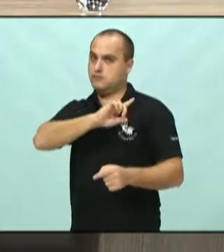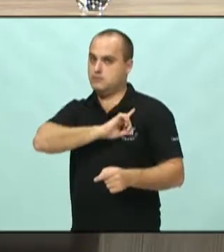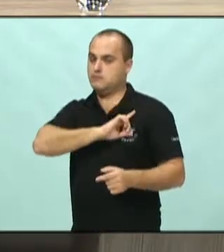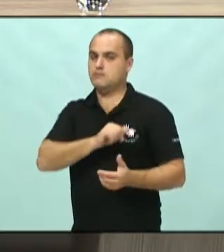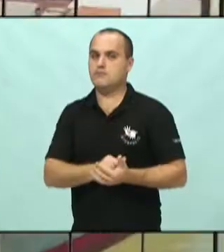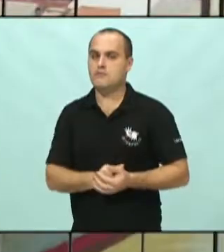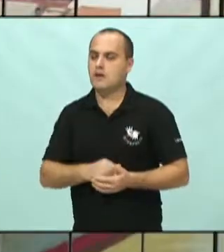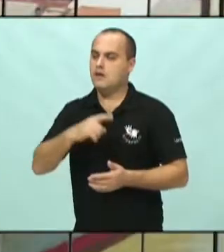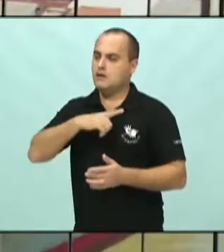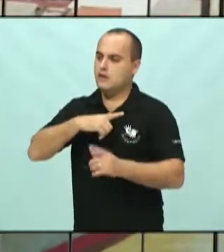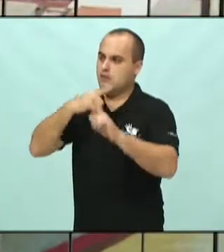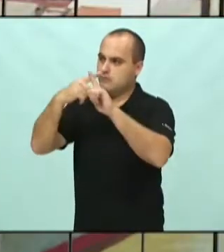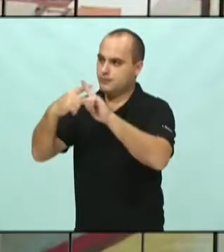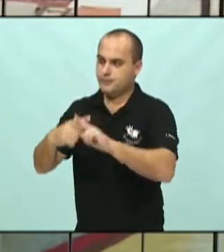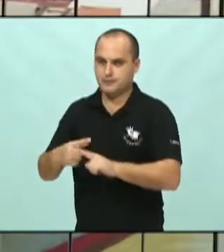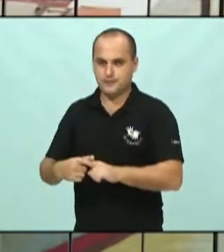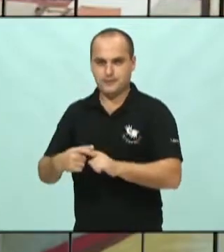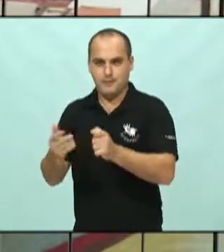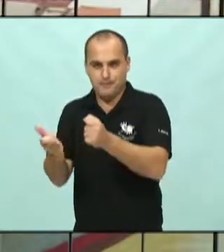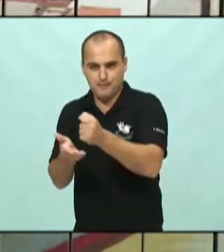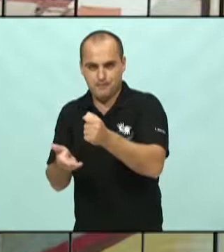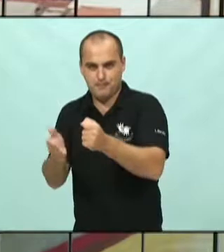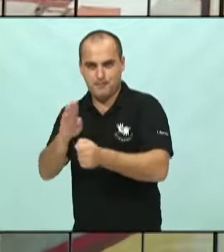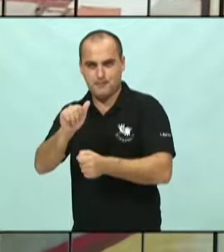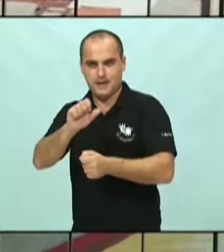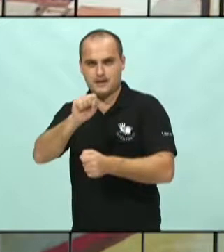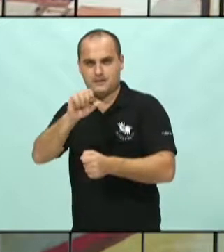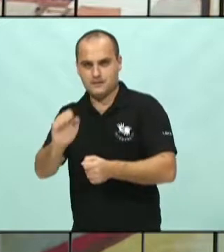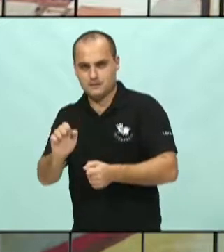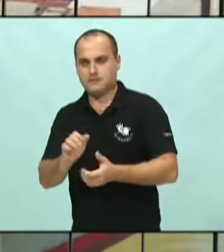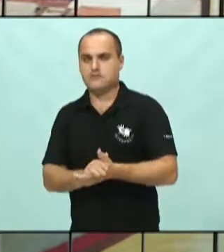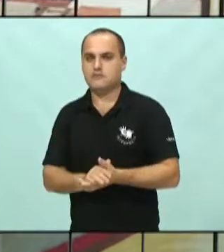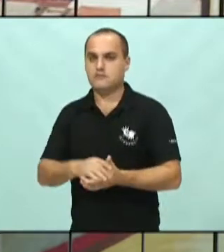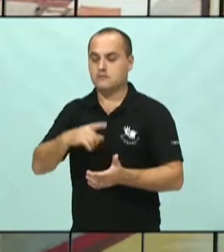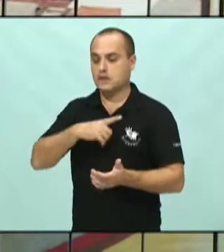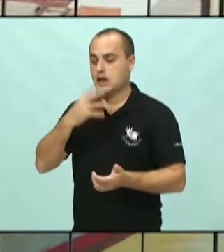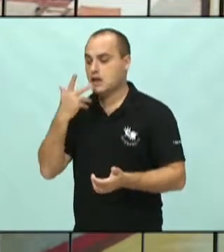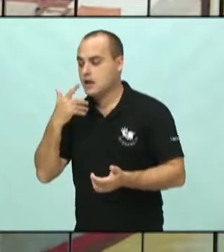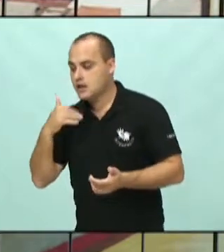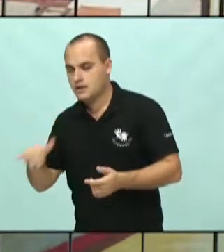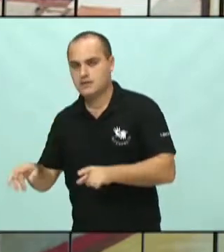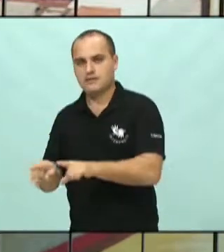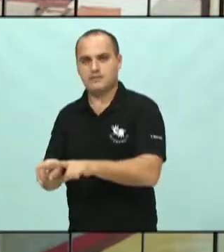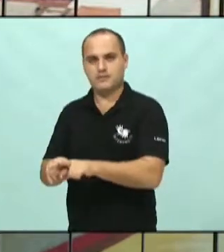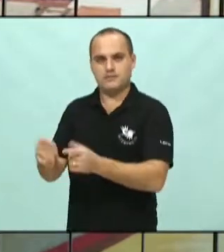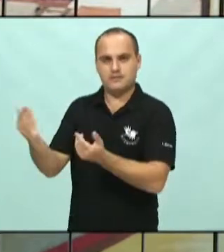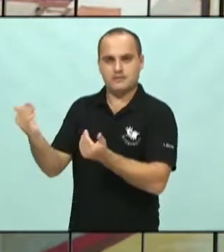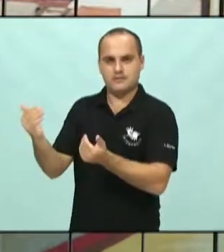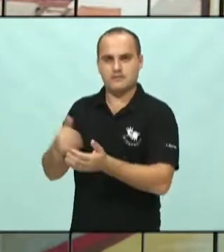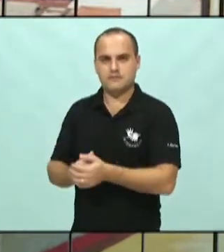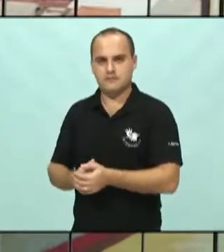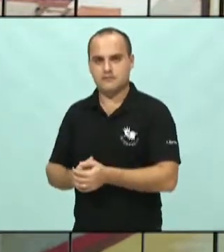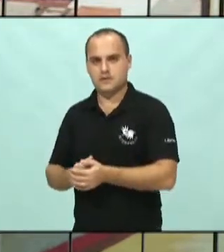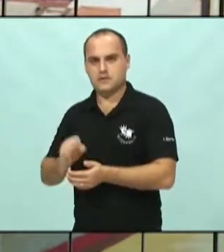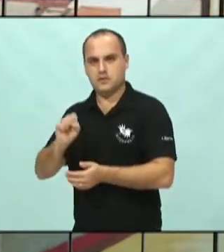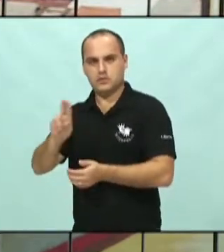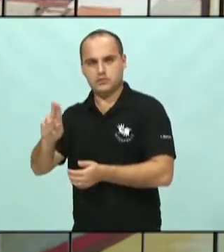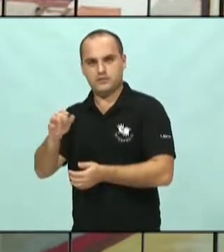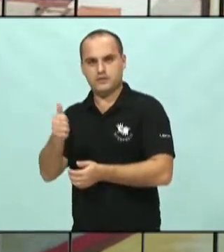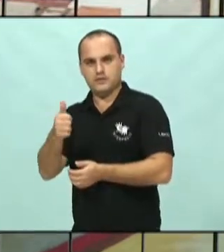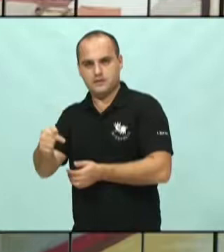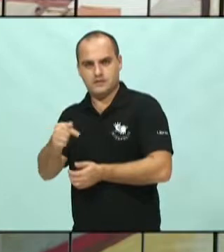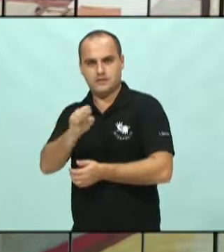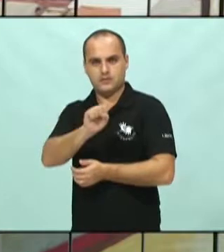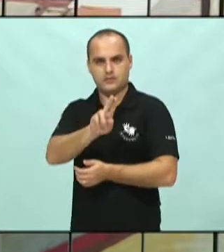também tem as competições da base, né? Campeonato juvenil e de infantil, que é sub-17, sub-15, vão ser